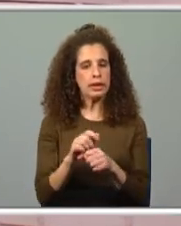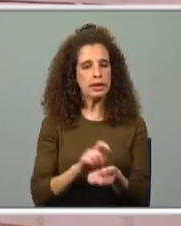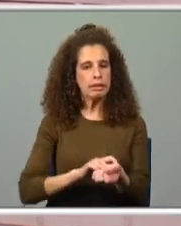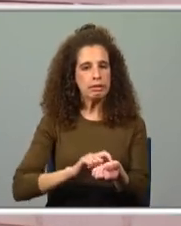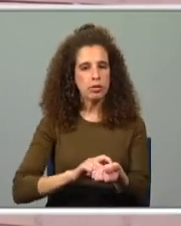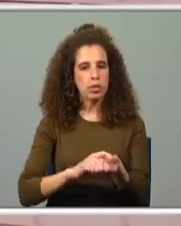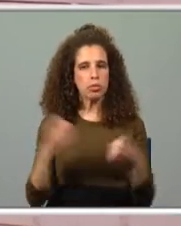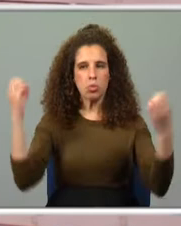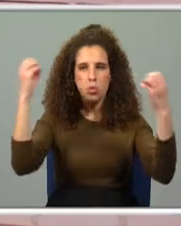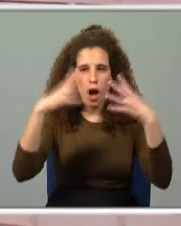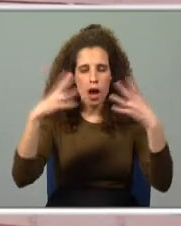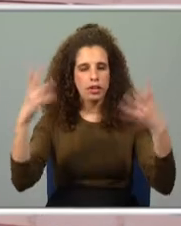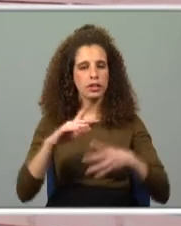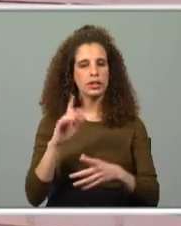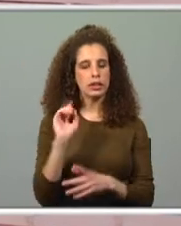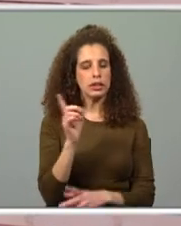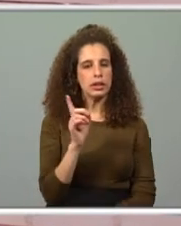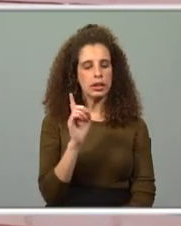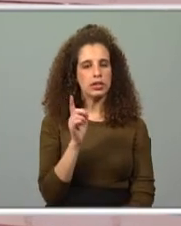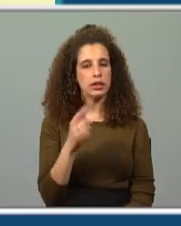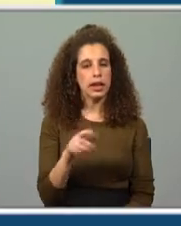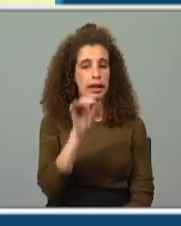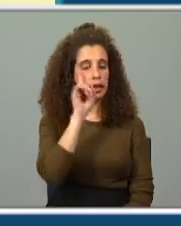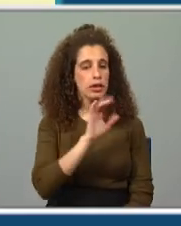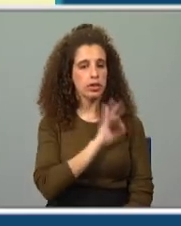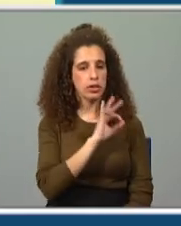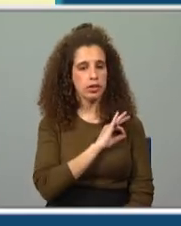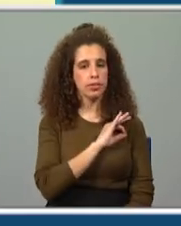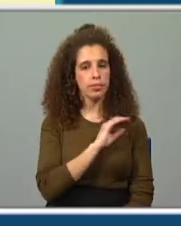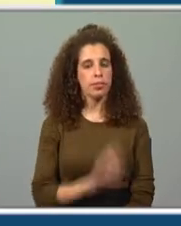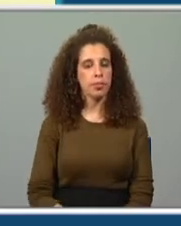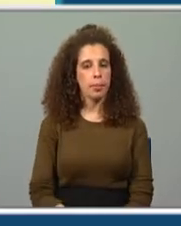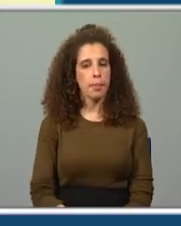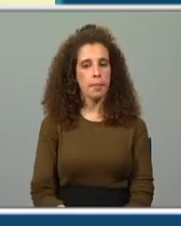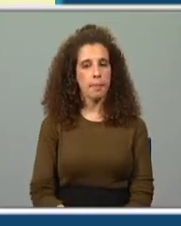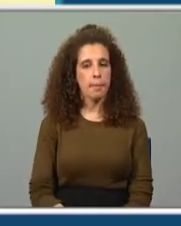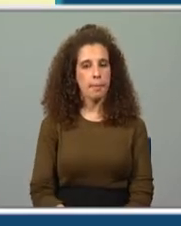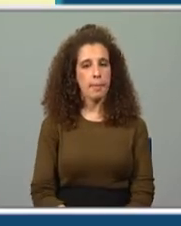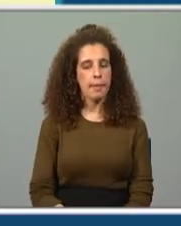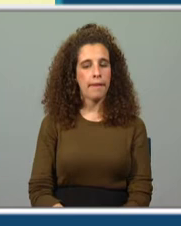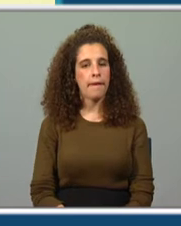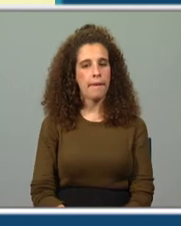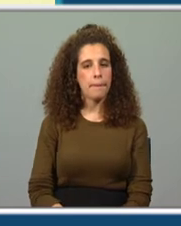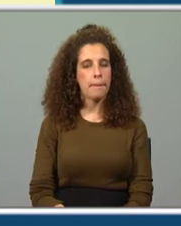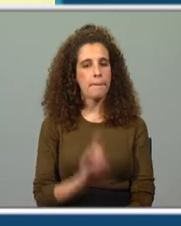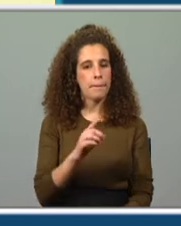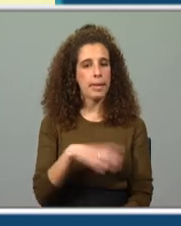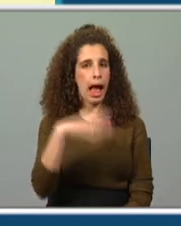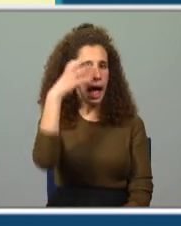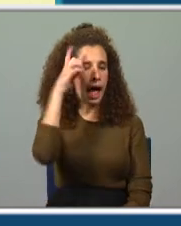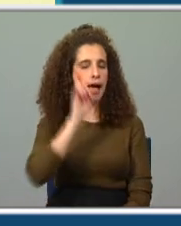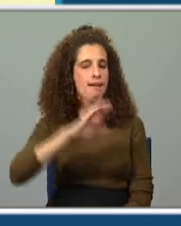filosofia iluminista, em que, e esta senhora que é a Dama da Noite, está ali, Queen of the Night, a Rainha da